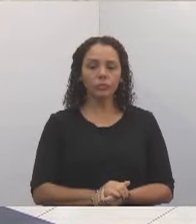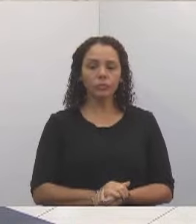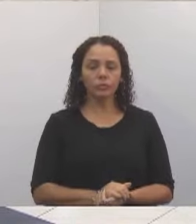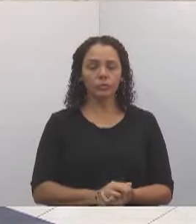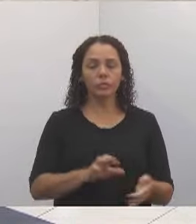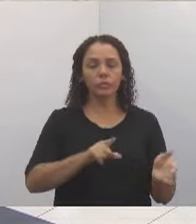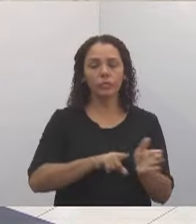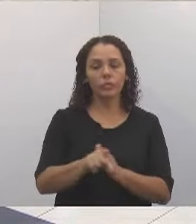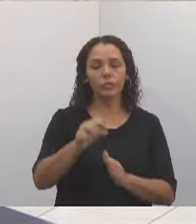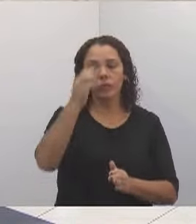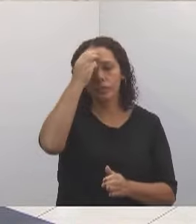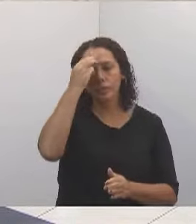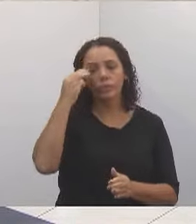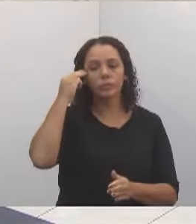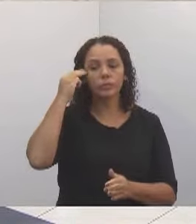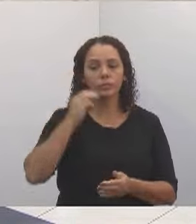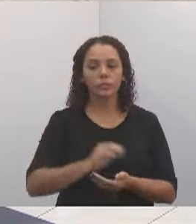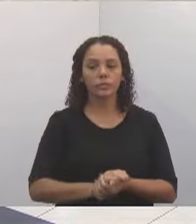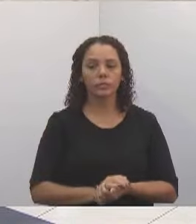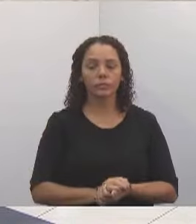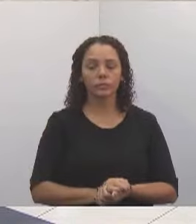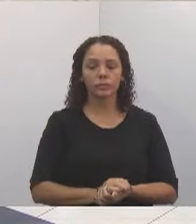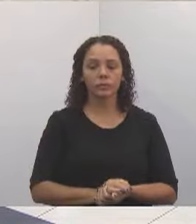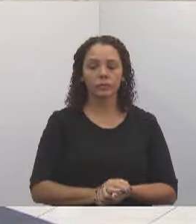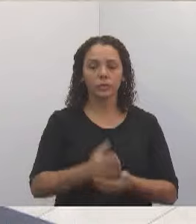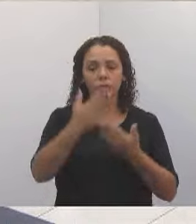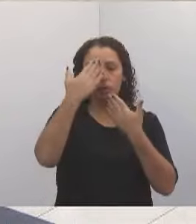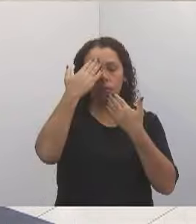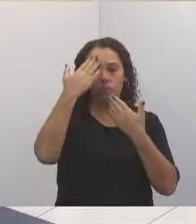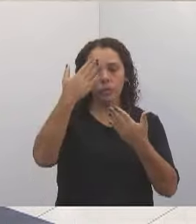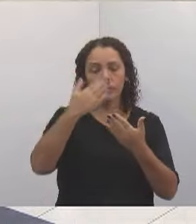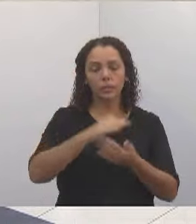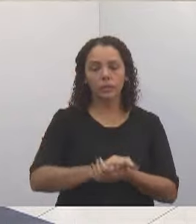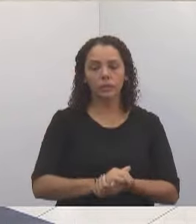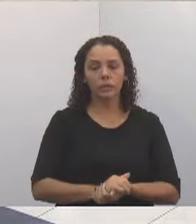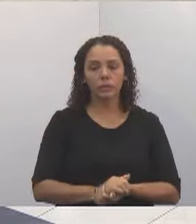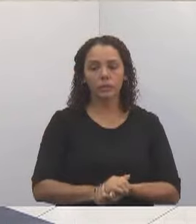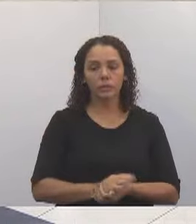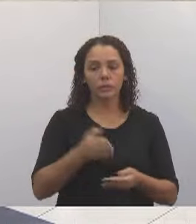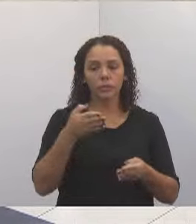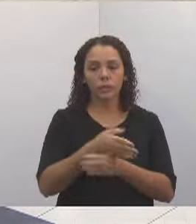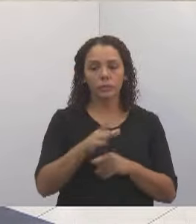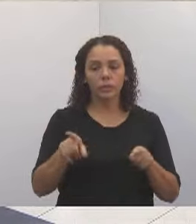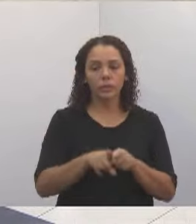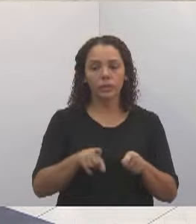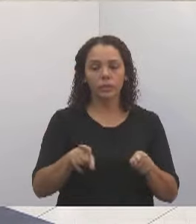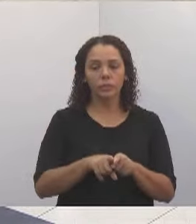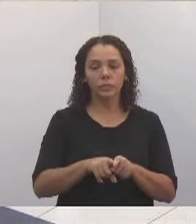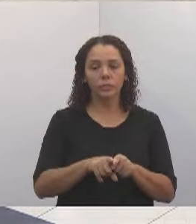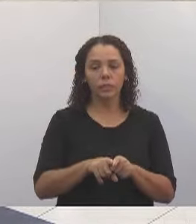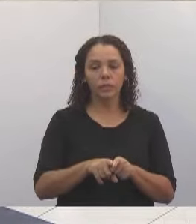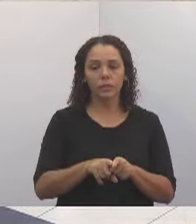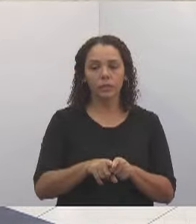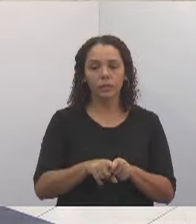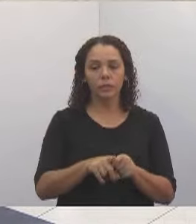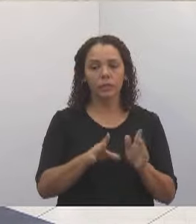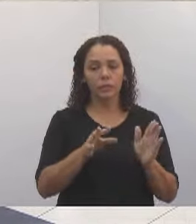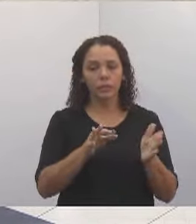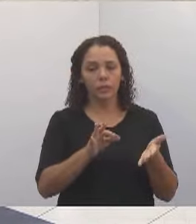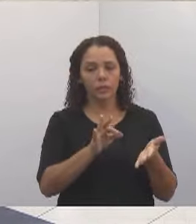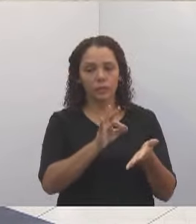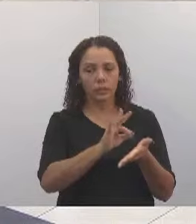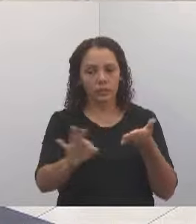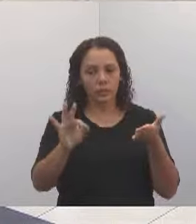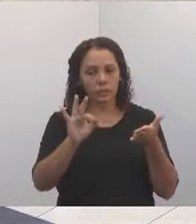Como vota a vereadora Maria Amélia? Obrigada. Participei também aí dessa assinatura,